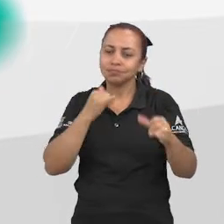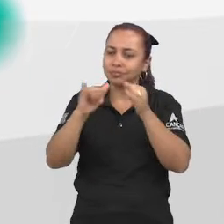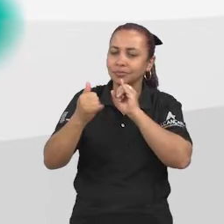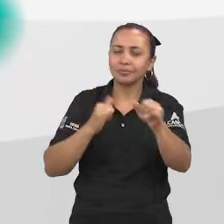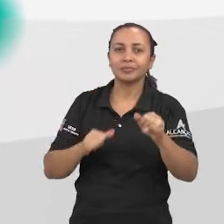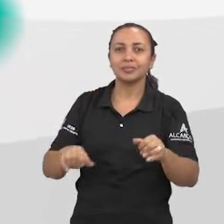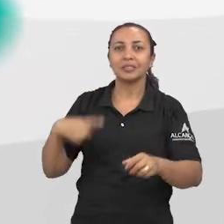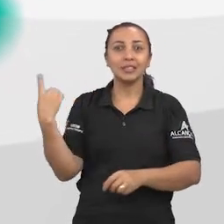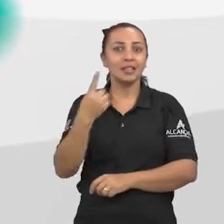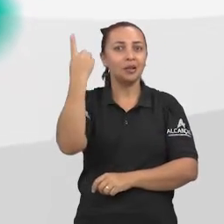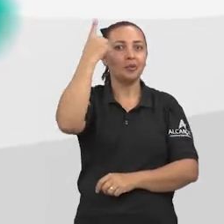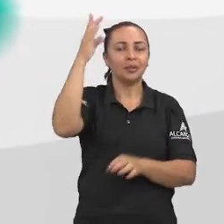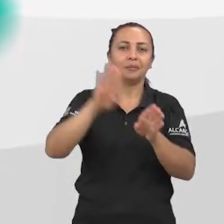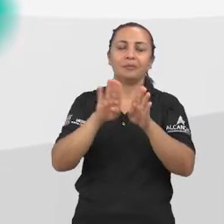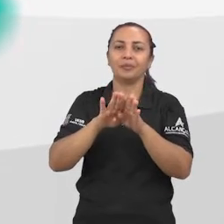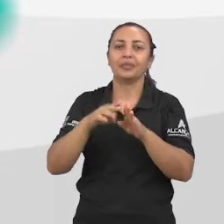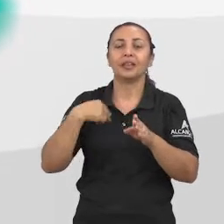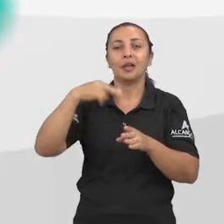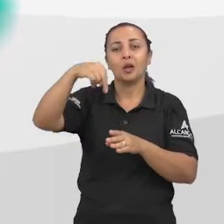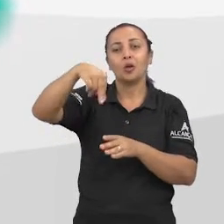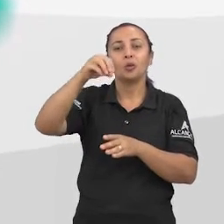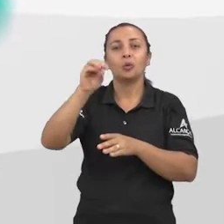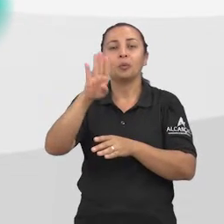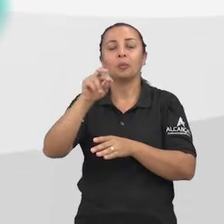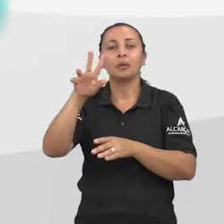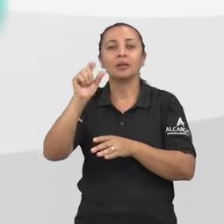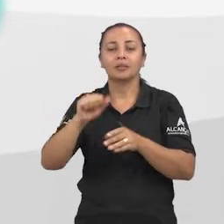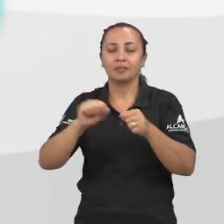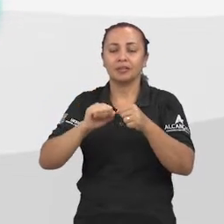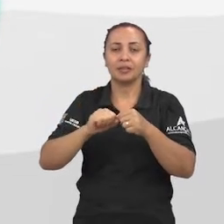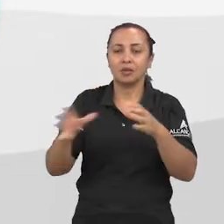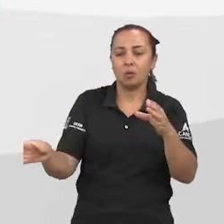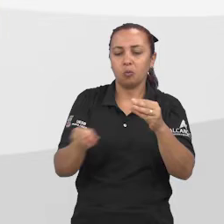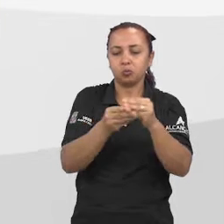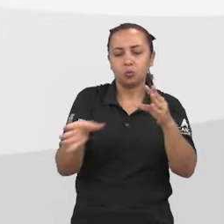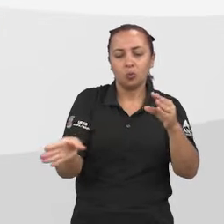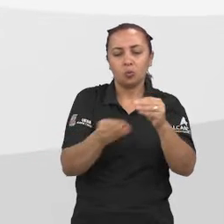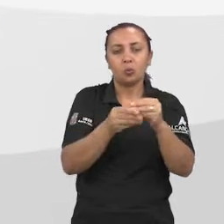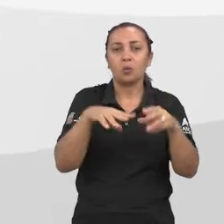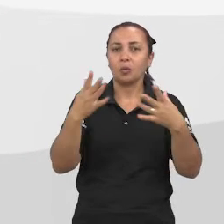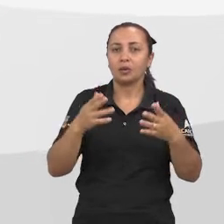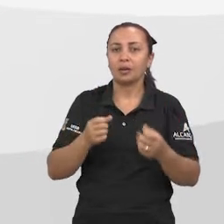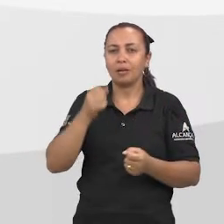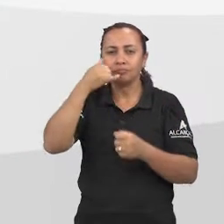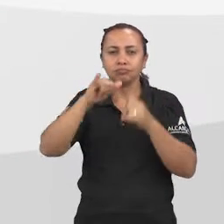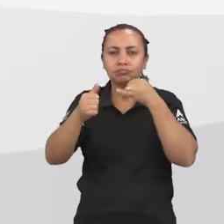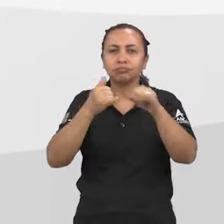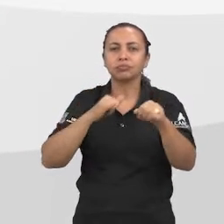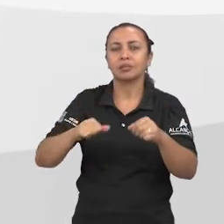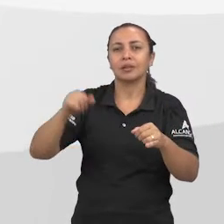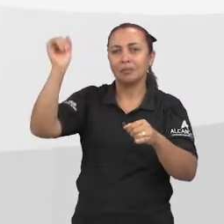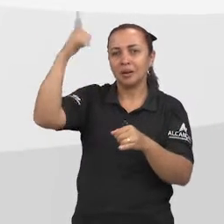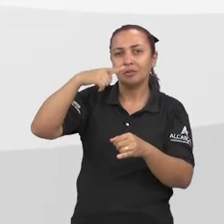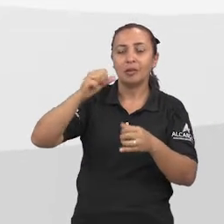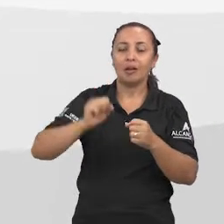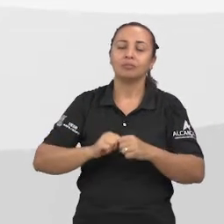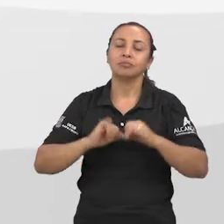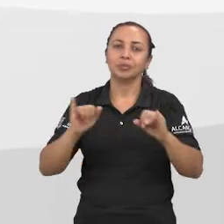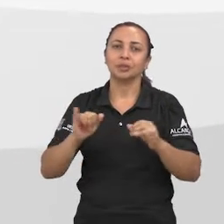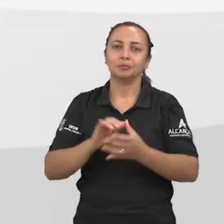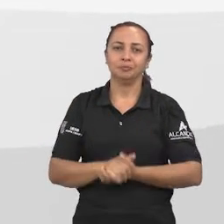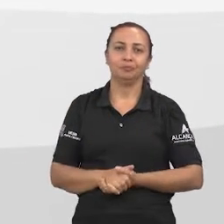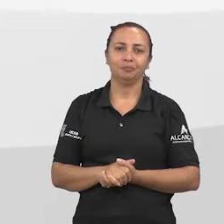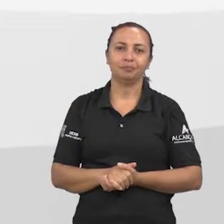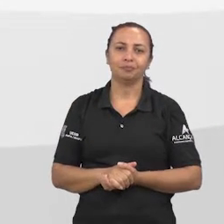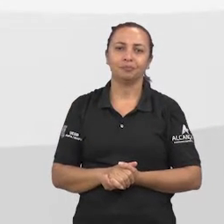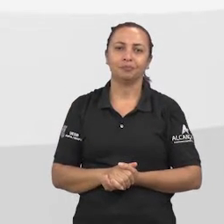gerada é enviada para o no-break, fazendo o carregamento, que quando a luminosidade está baixa, ele vai alimentar a lâmpada.